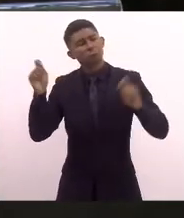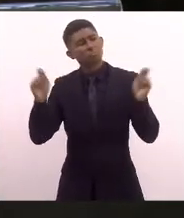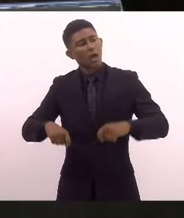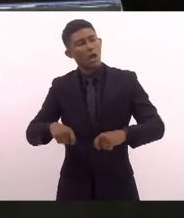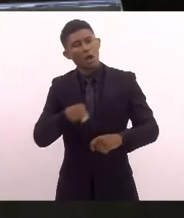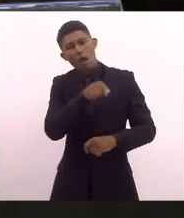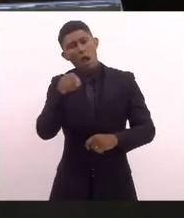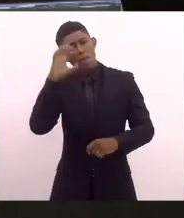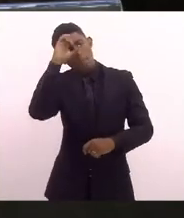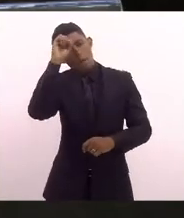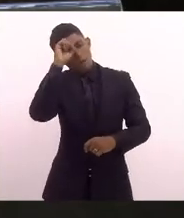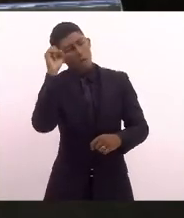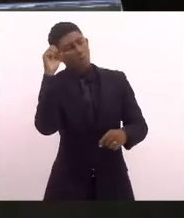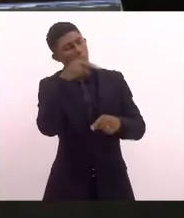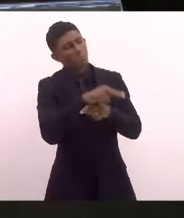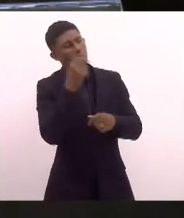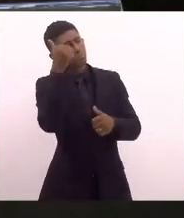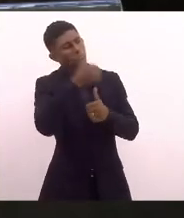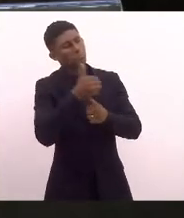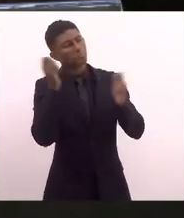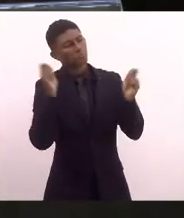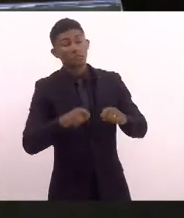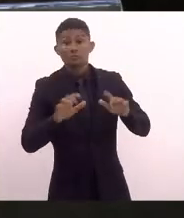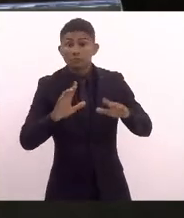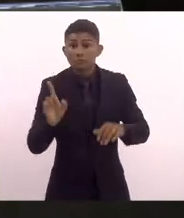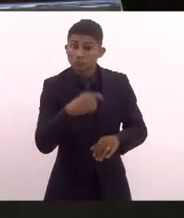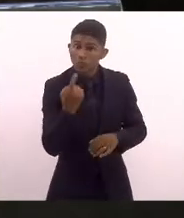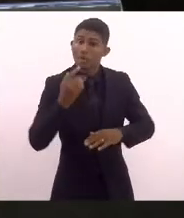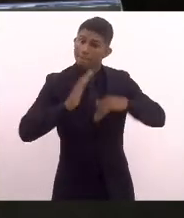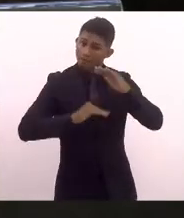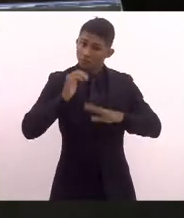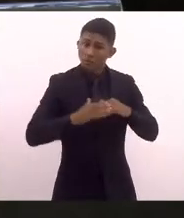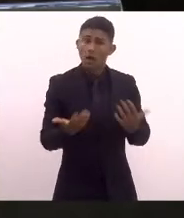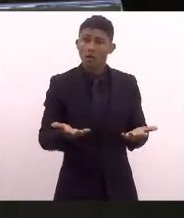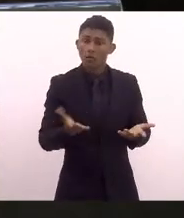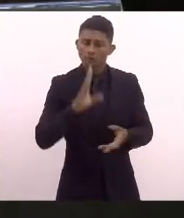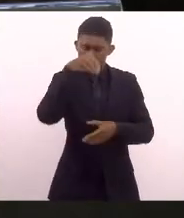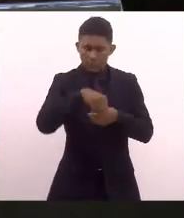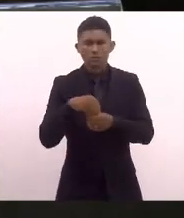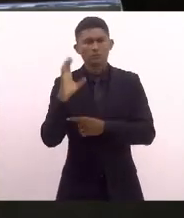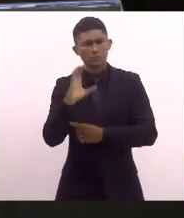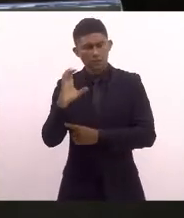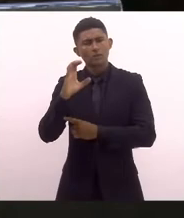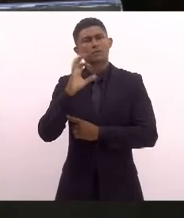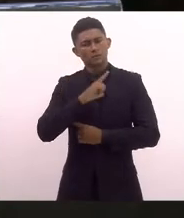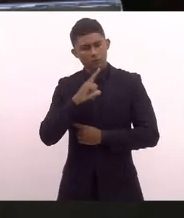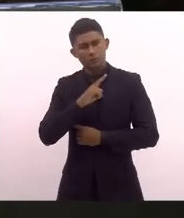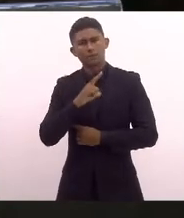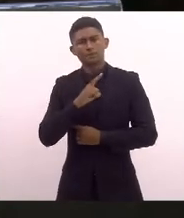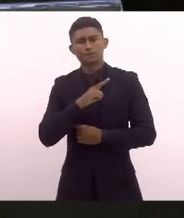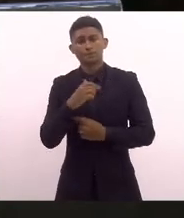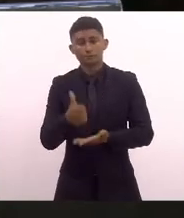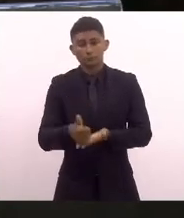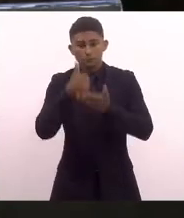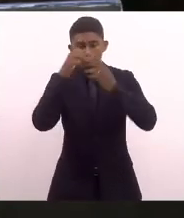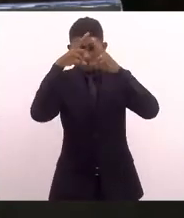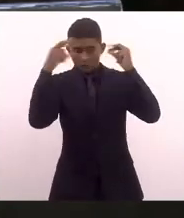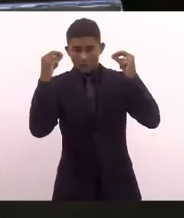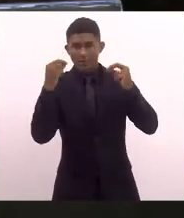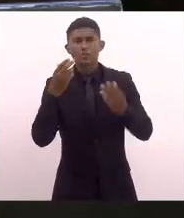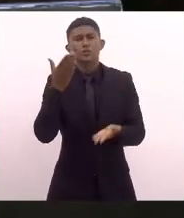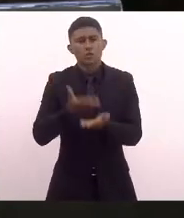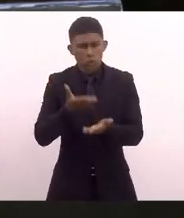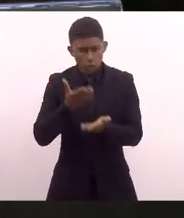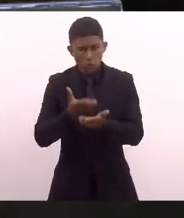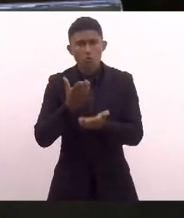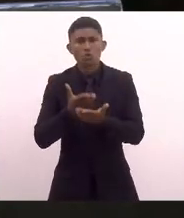estudo consegue fazer. Mas nós somos profissão, nós temos cientificidade. O auxiliar de enfermagem estuda mais de 1 ano